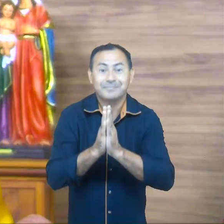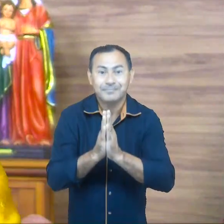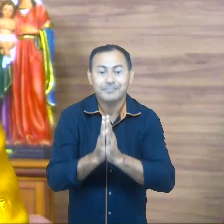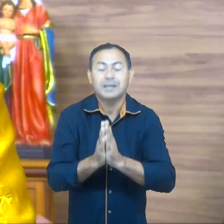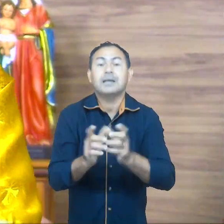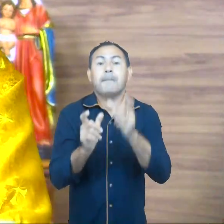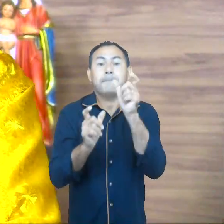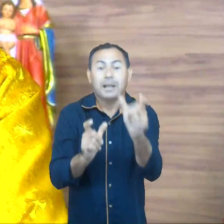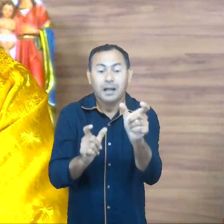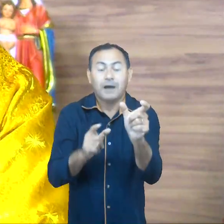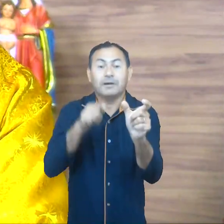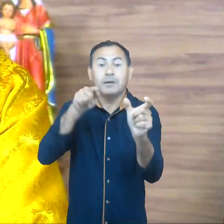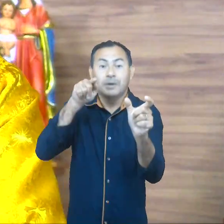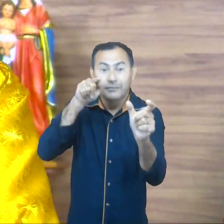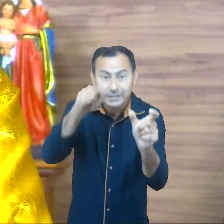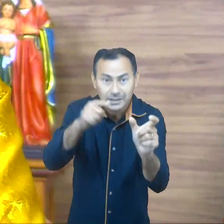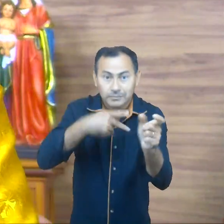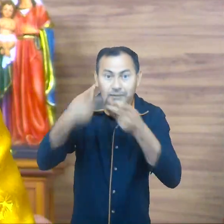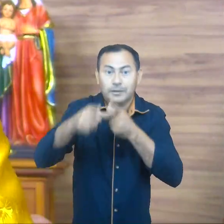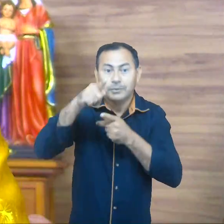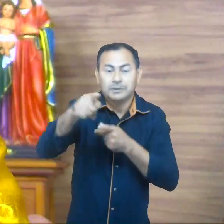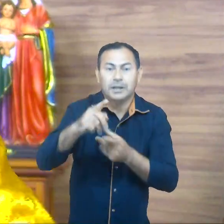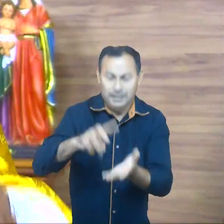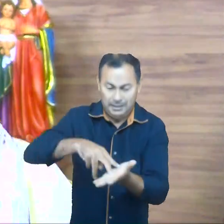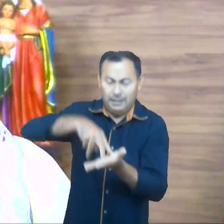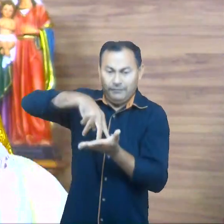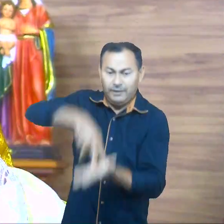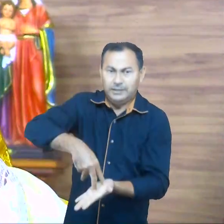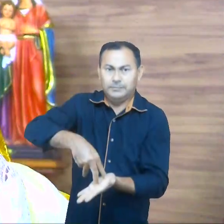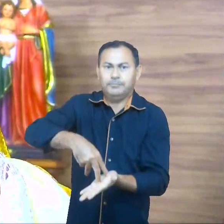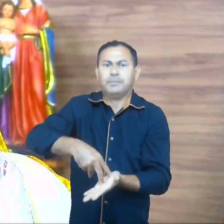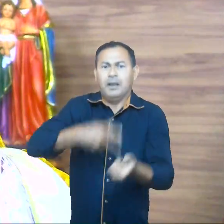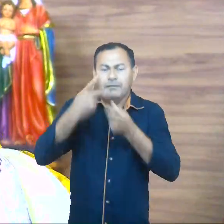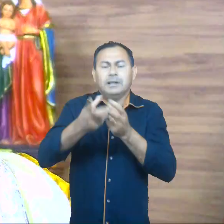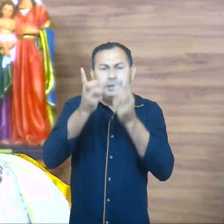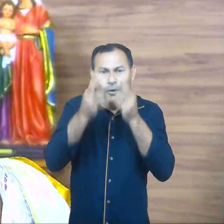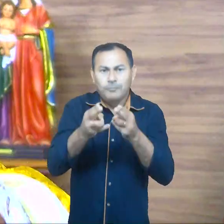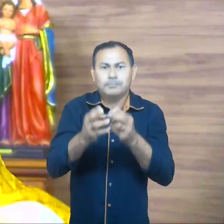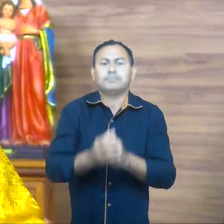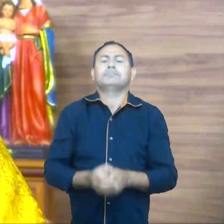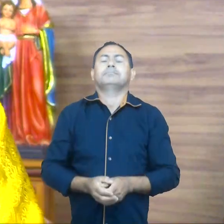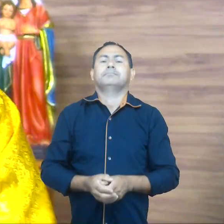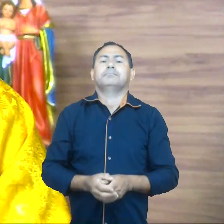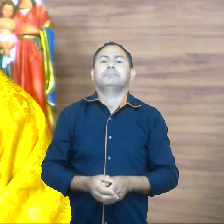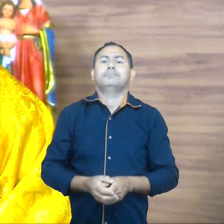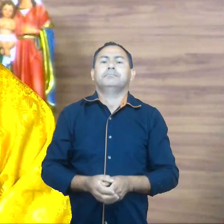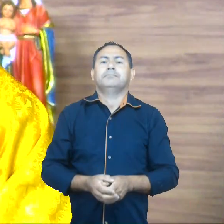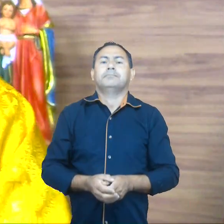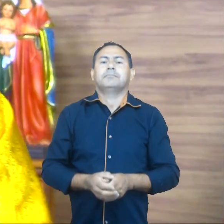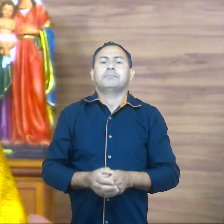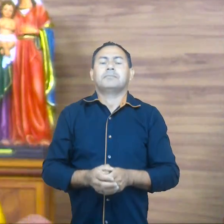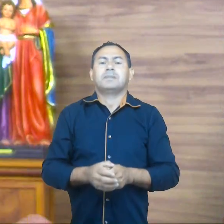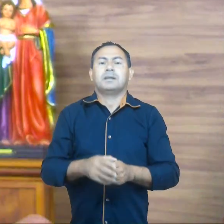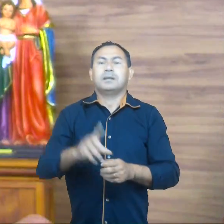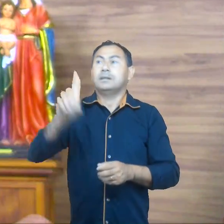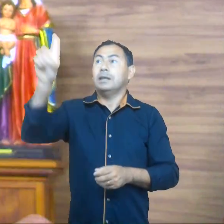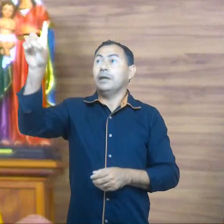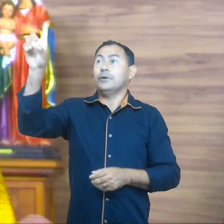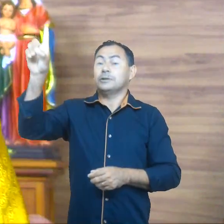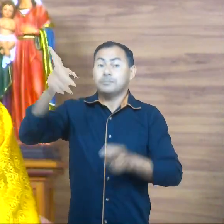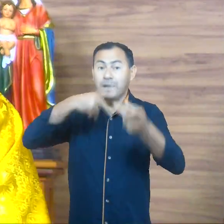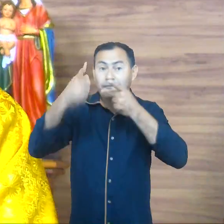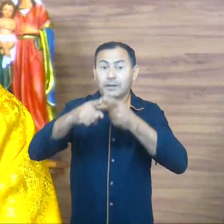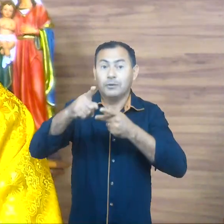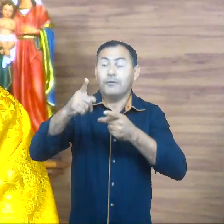Essa palavra é para você. Levanta-te. Agora eu vou falar a mesma coisa que Deus falou para o